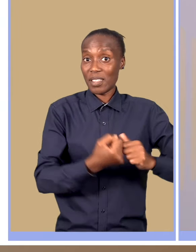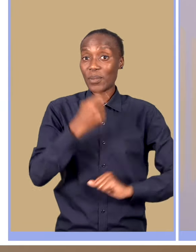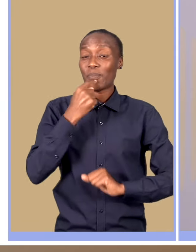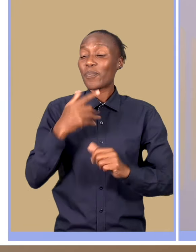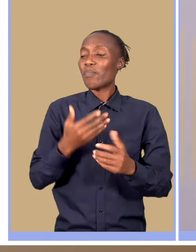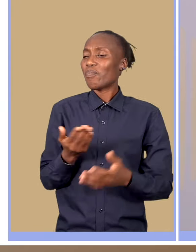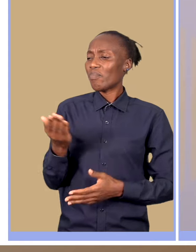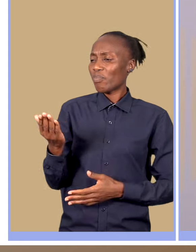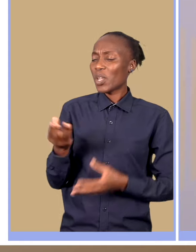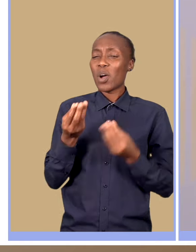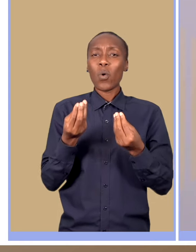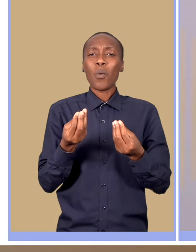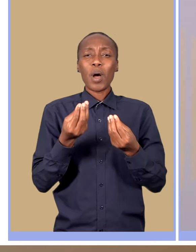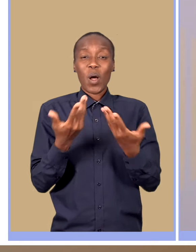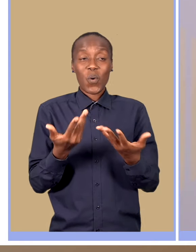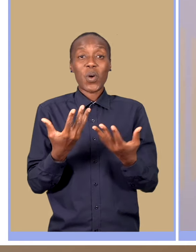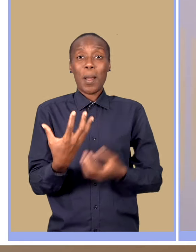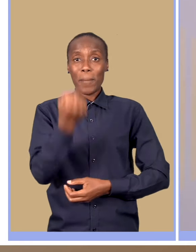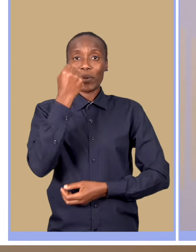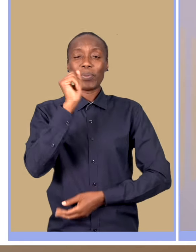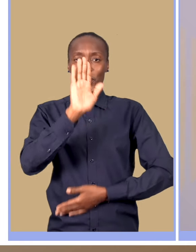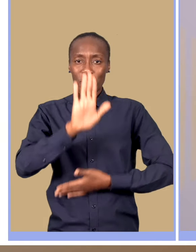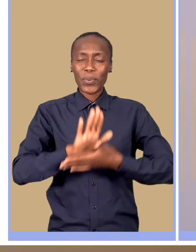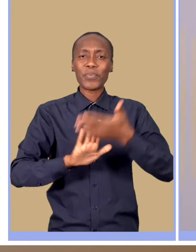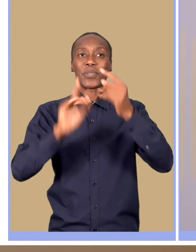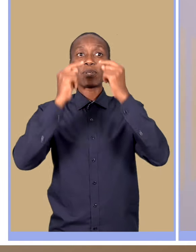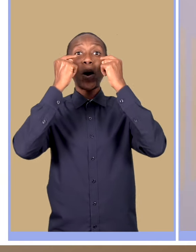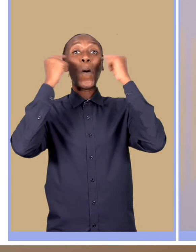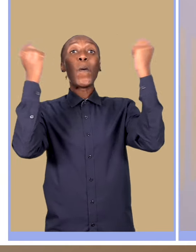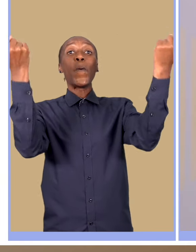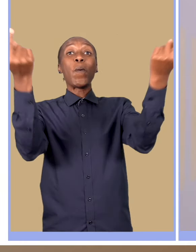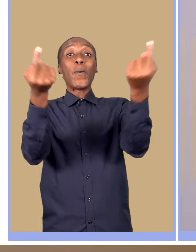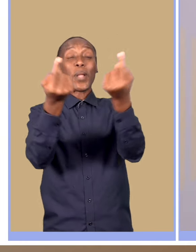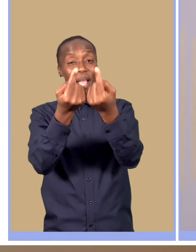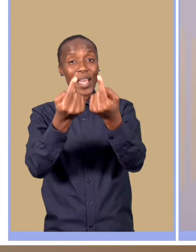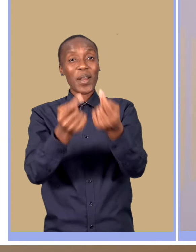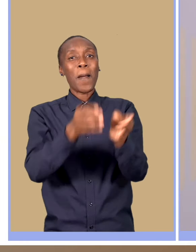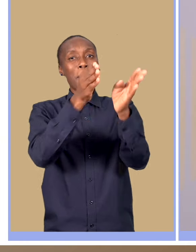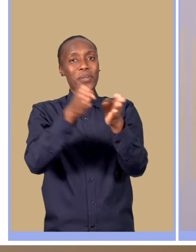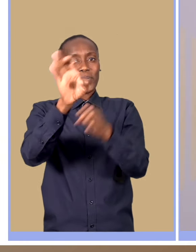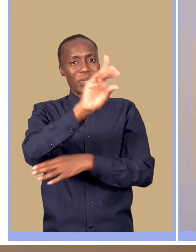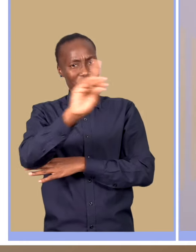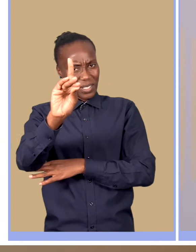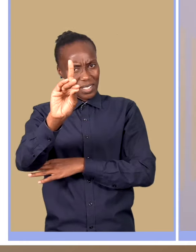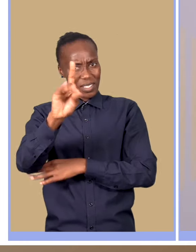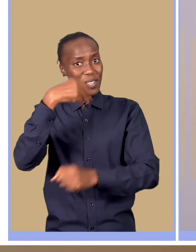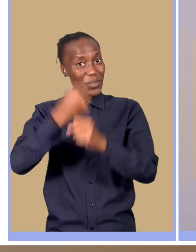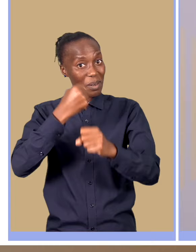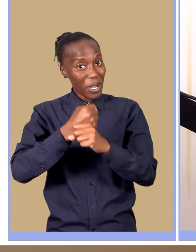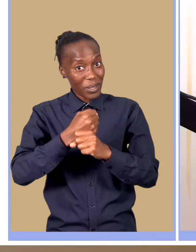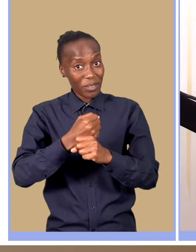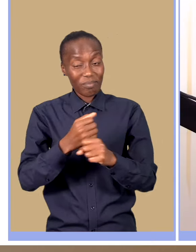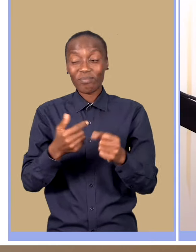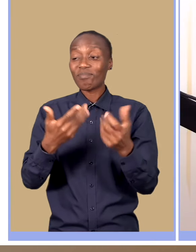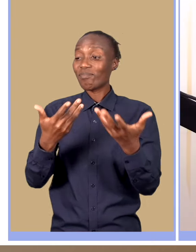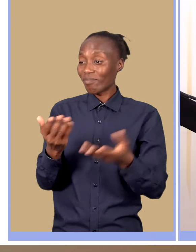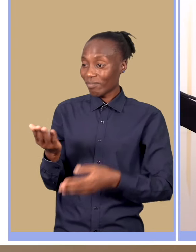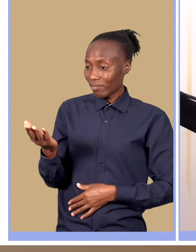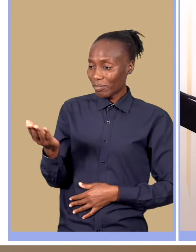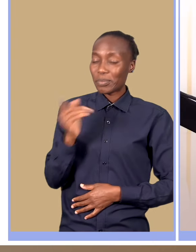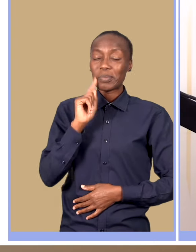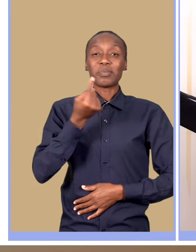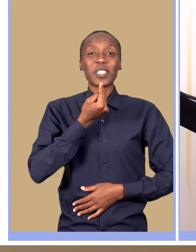início, assim vai olhar para pessoas com deficiência em todos os trabalhos que vão desenvolver. Sim, eu